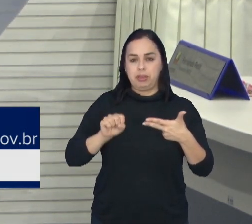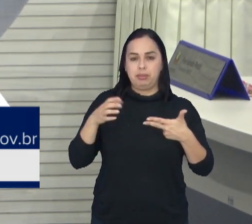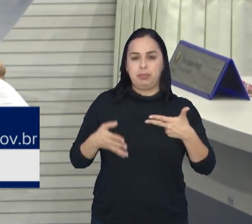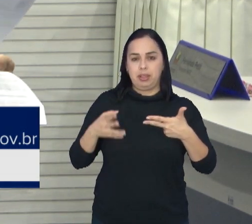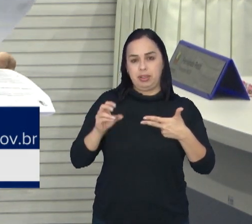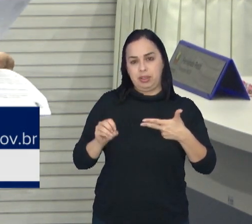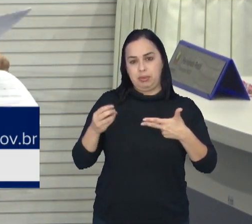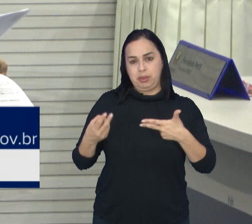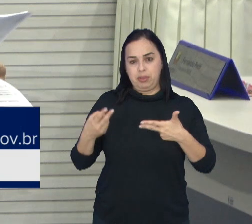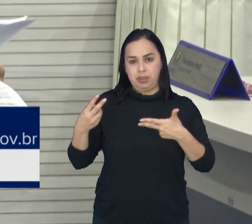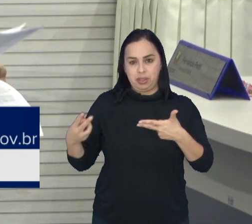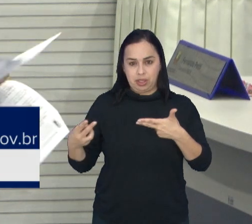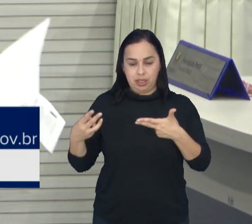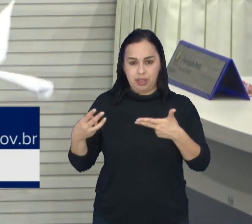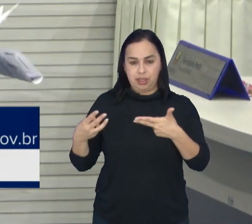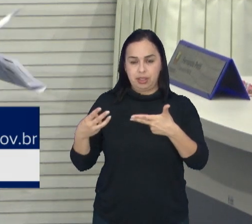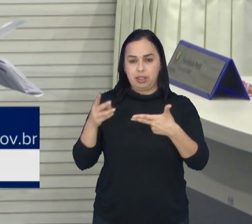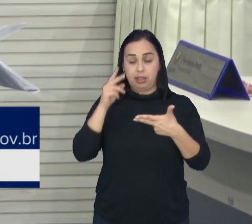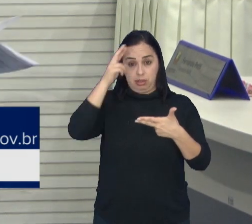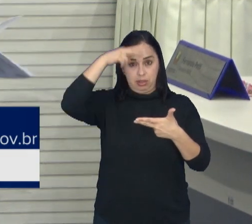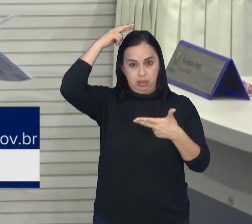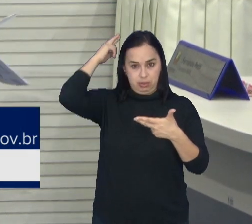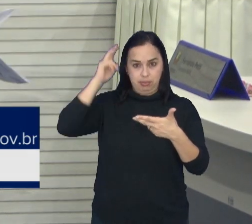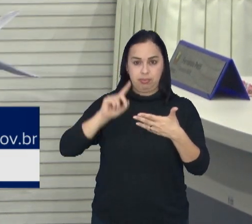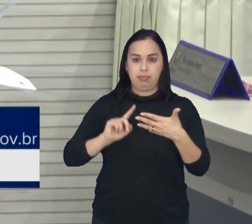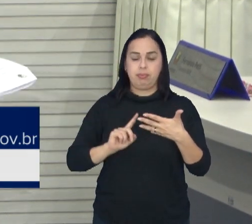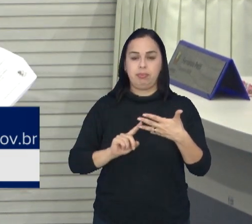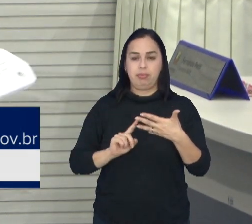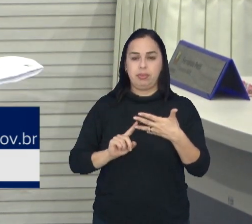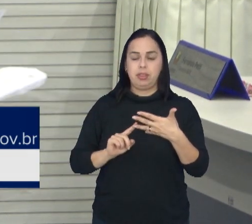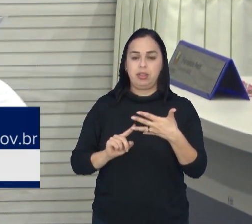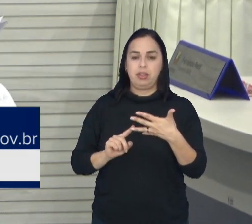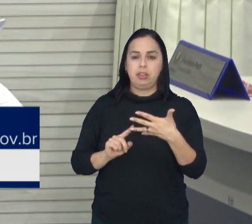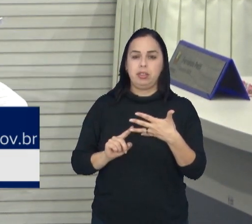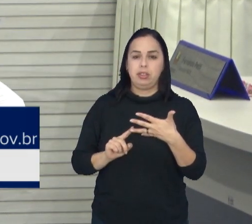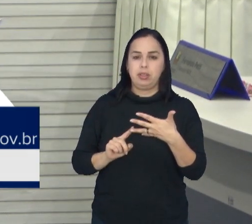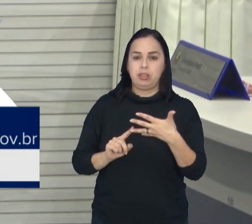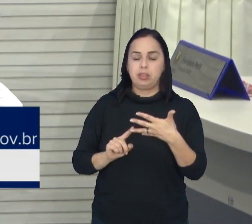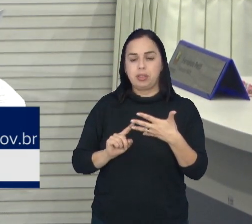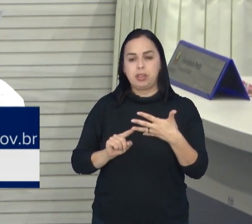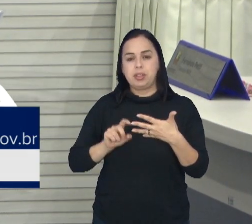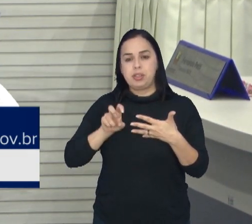5148/2023, do vereador Robertinho da Padaria. E processo